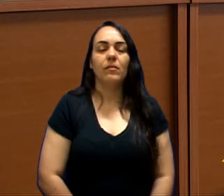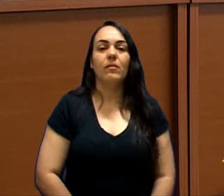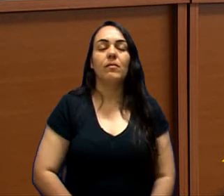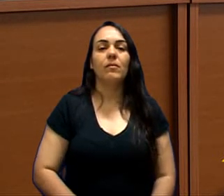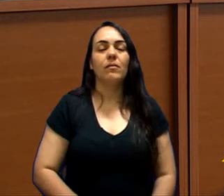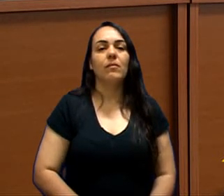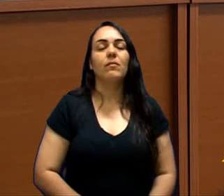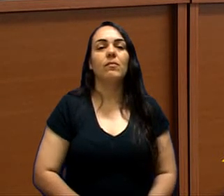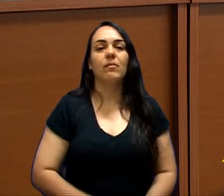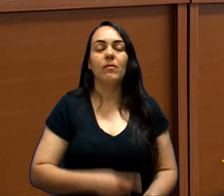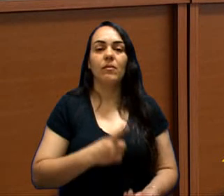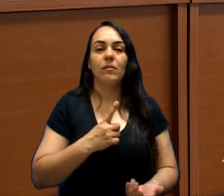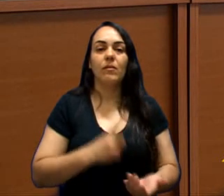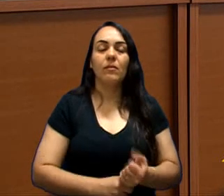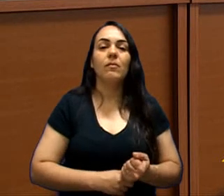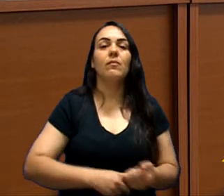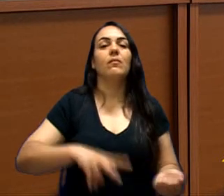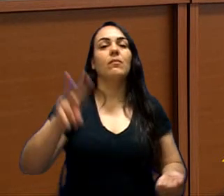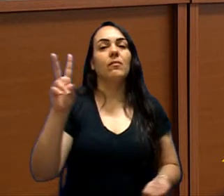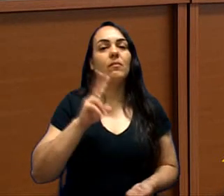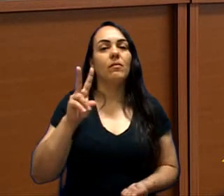Vitor Alexandre.